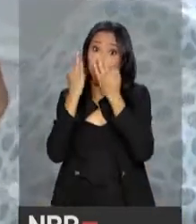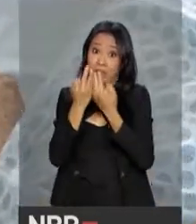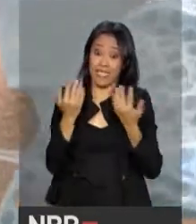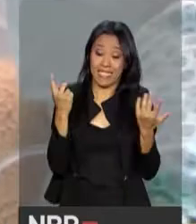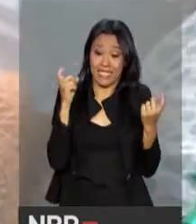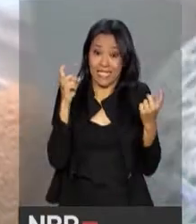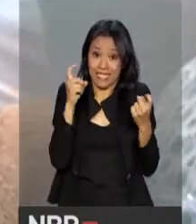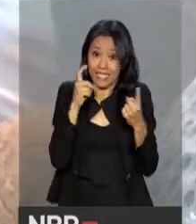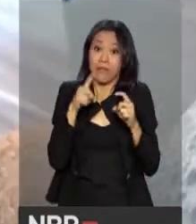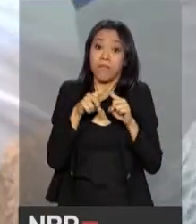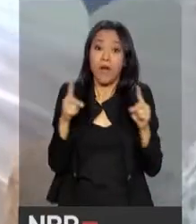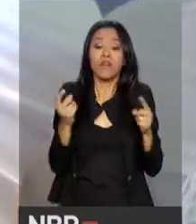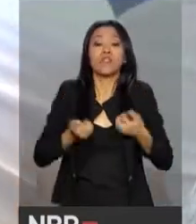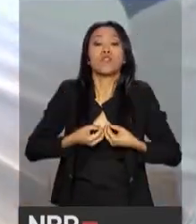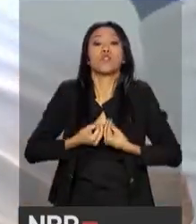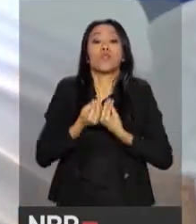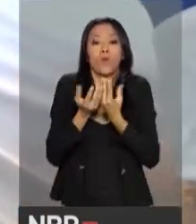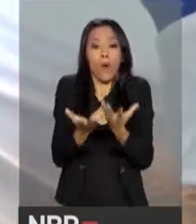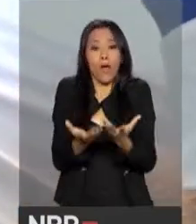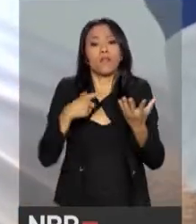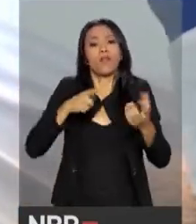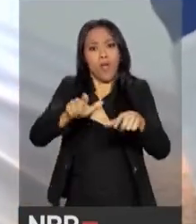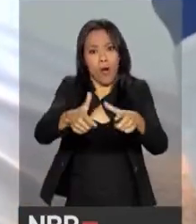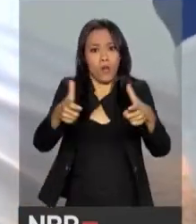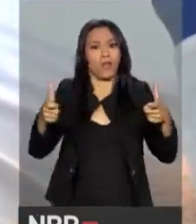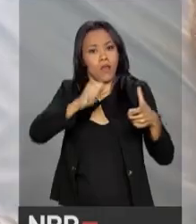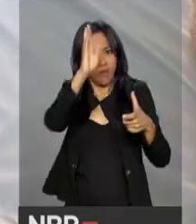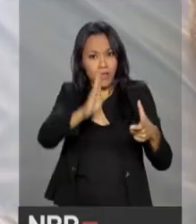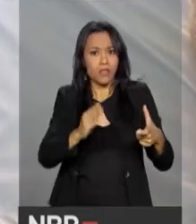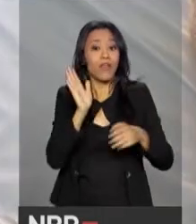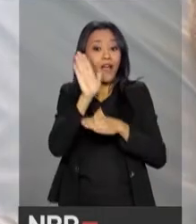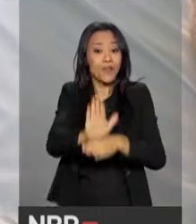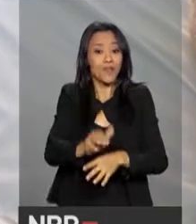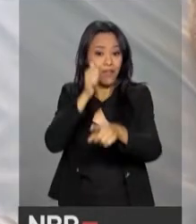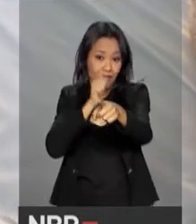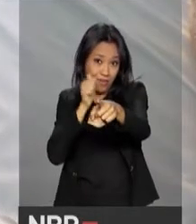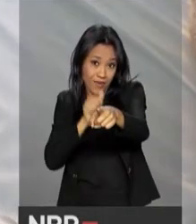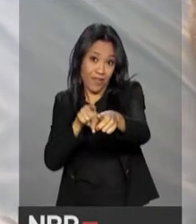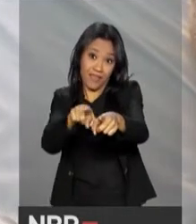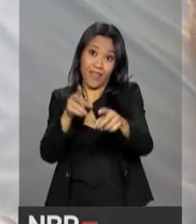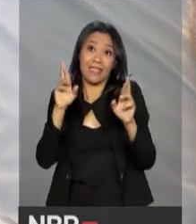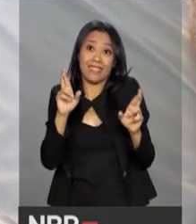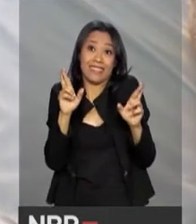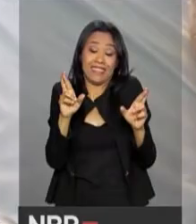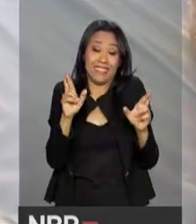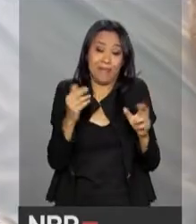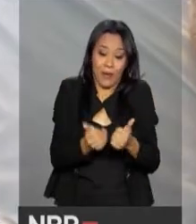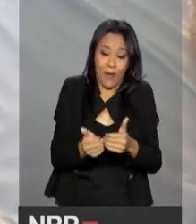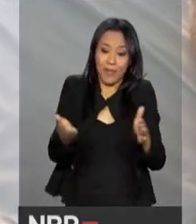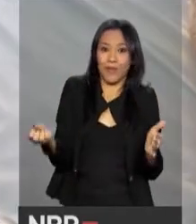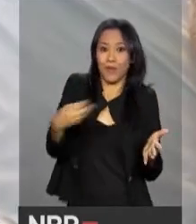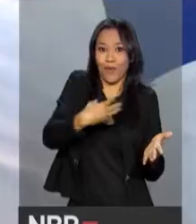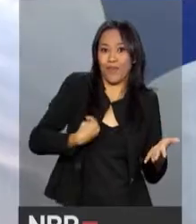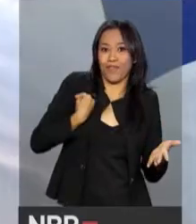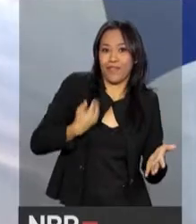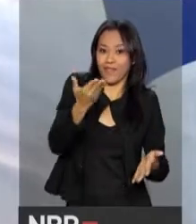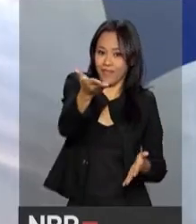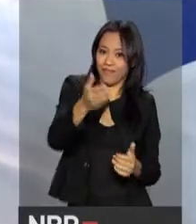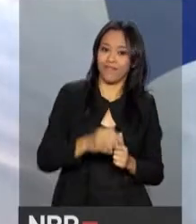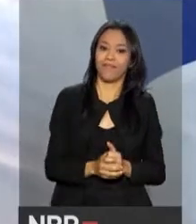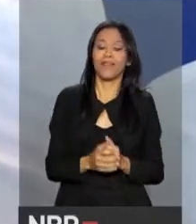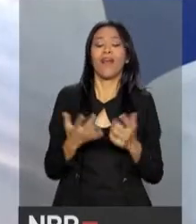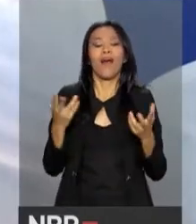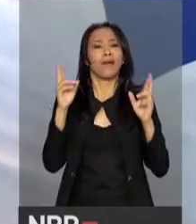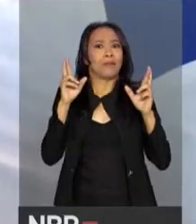têm crescido no país e ajudar pessoas como vera lúcia que mal pode esperar para começar uma nova vida eu espero